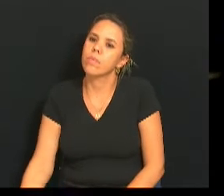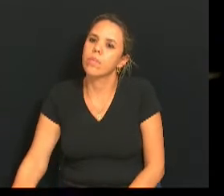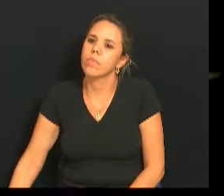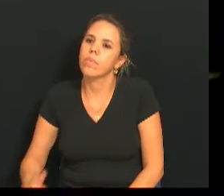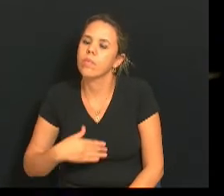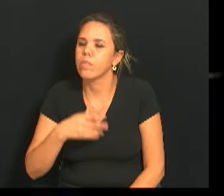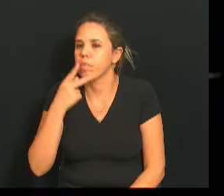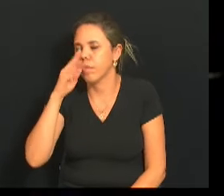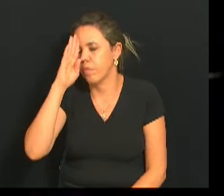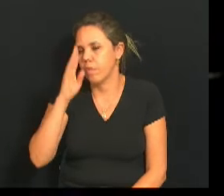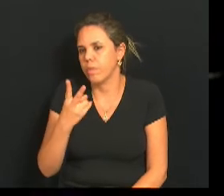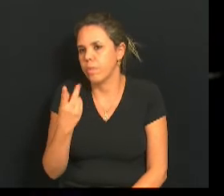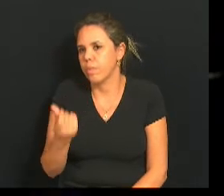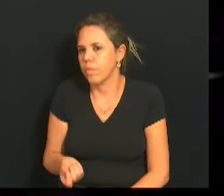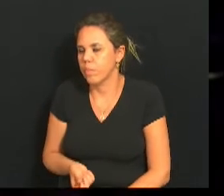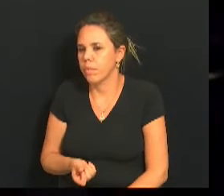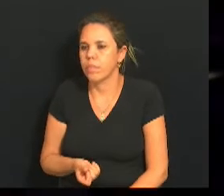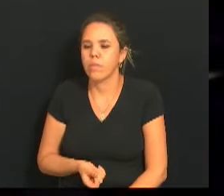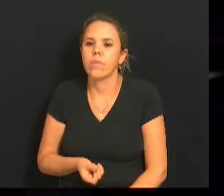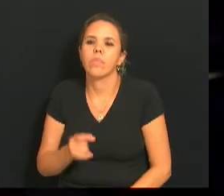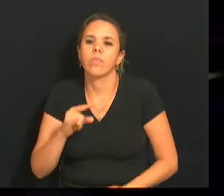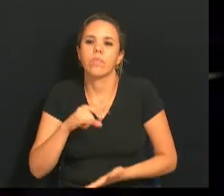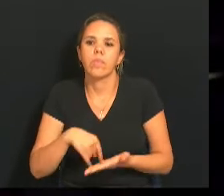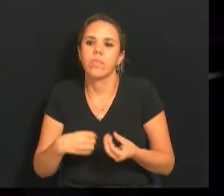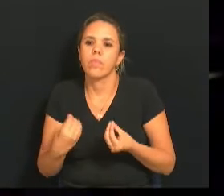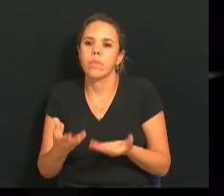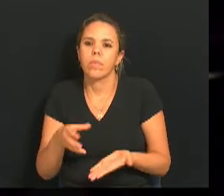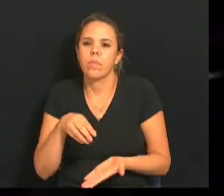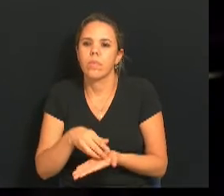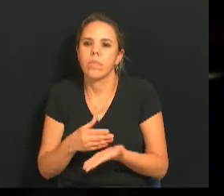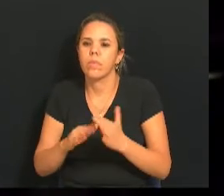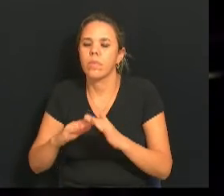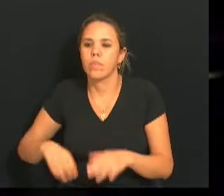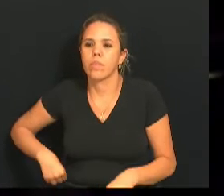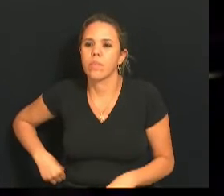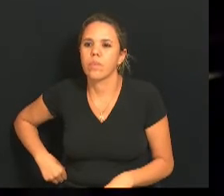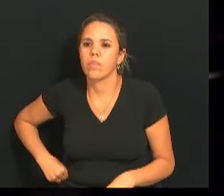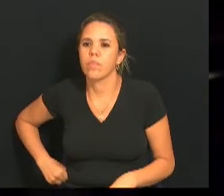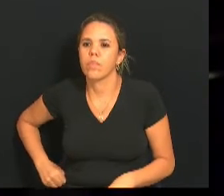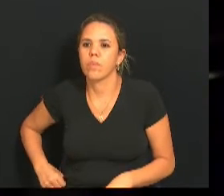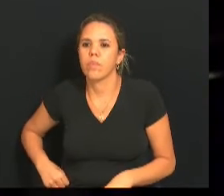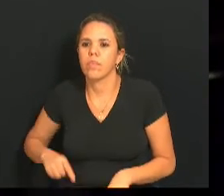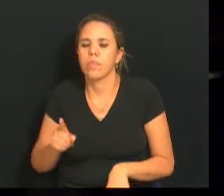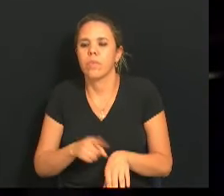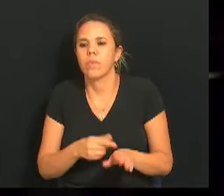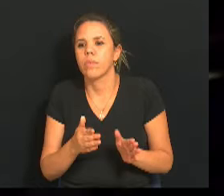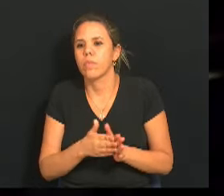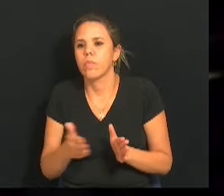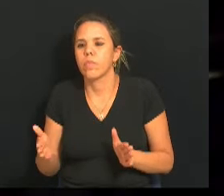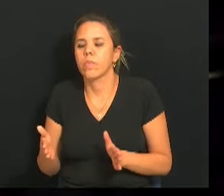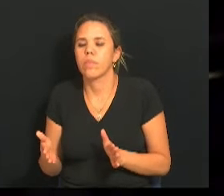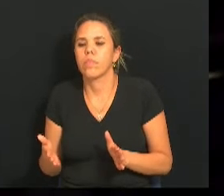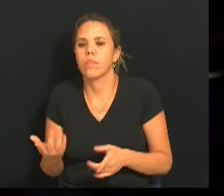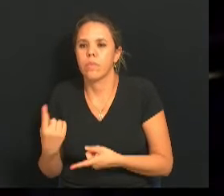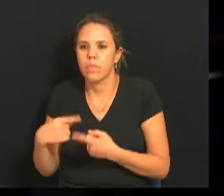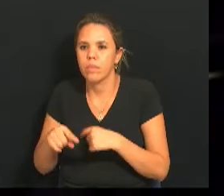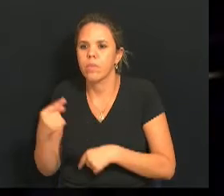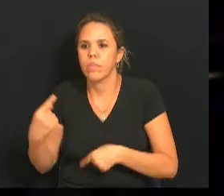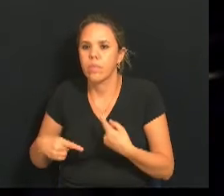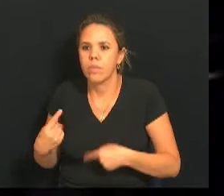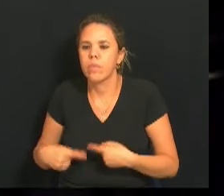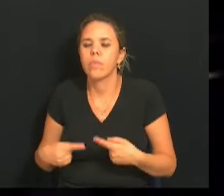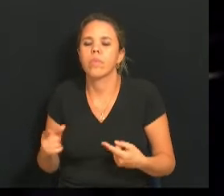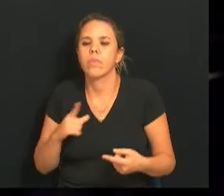que em 2016, quando esse documento foi para as unidades escolares, ele foi num tempo bastante exíguo para discussão, mas houve